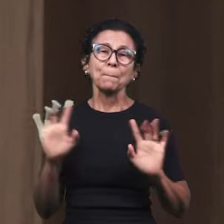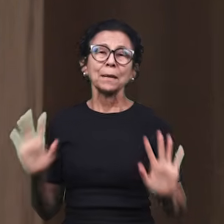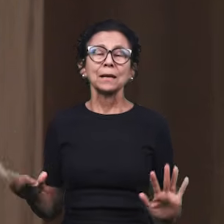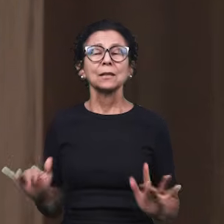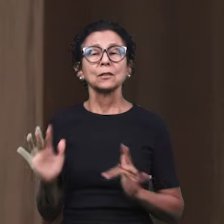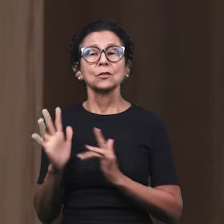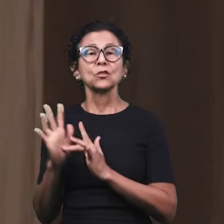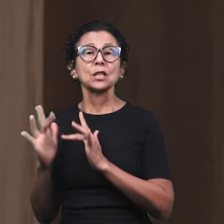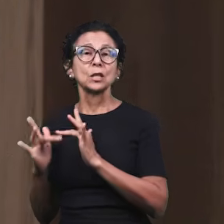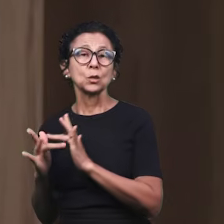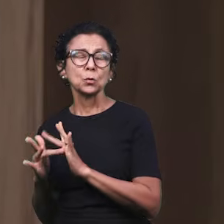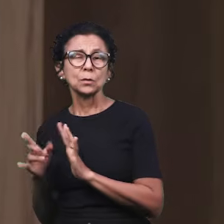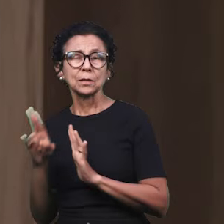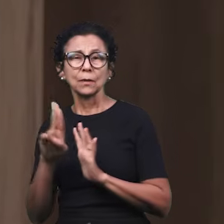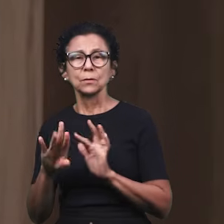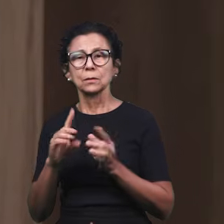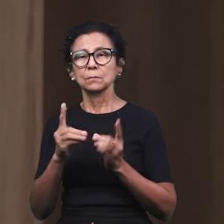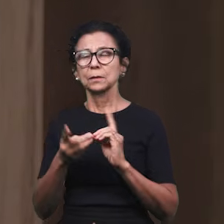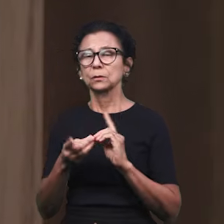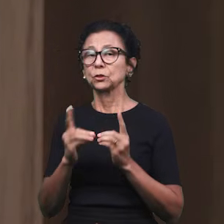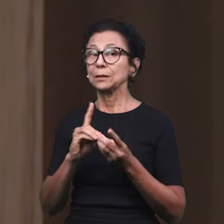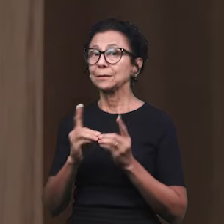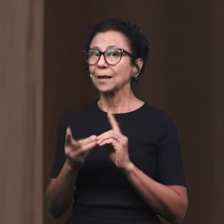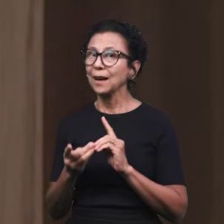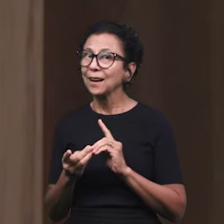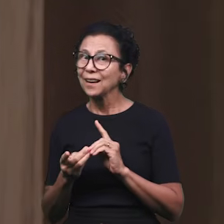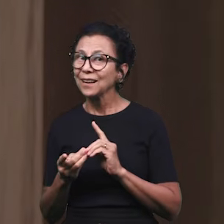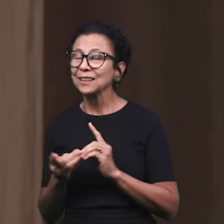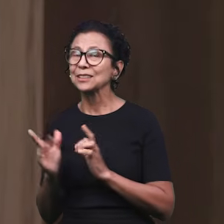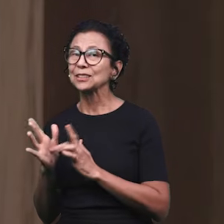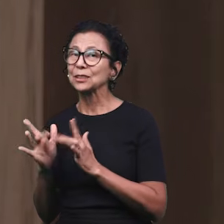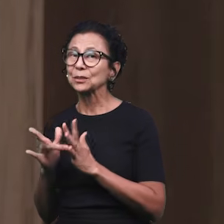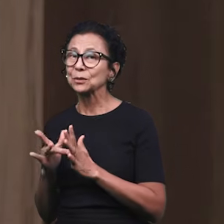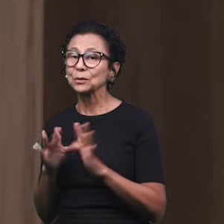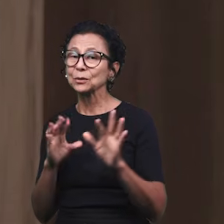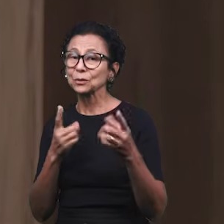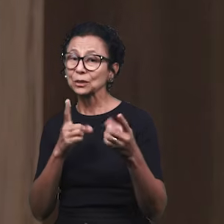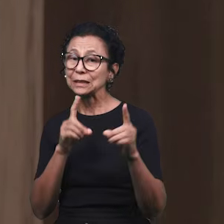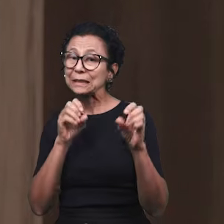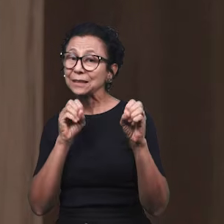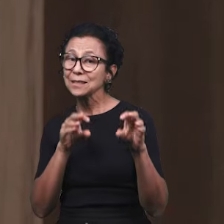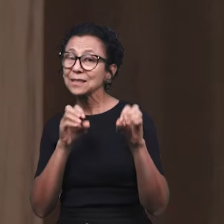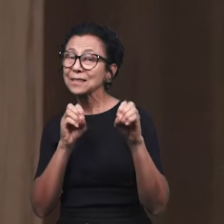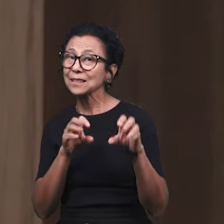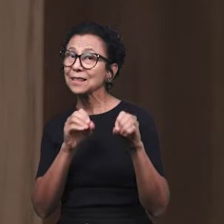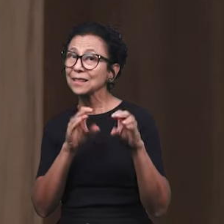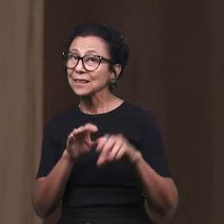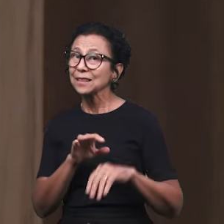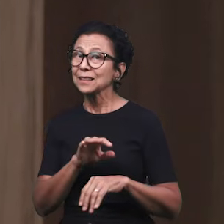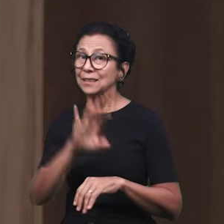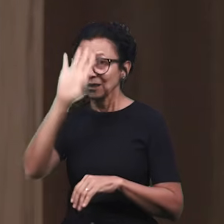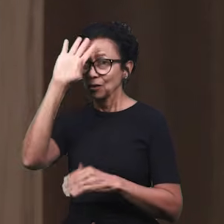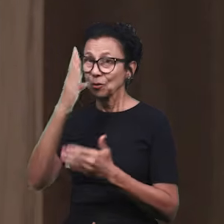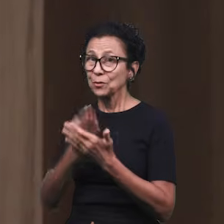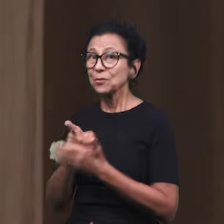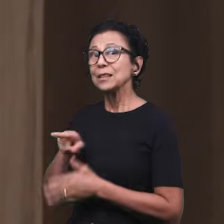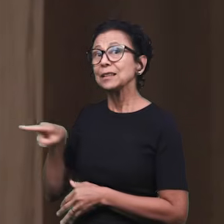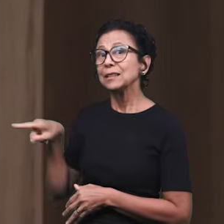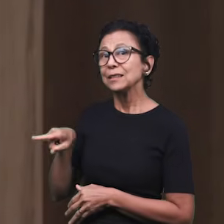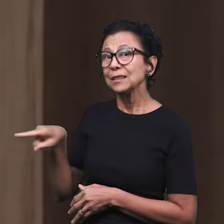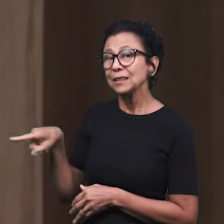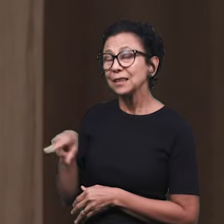era uma didática. O Senhor estava ensinando os discípulos a confiarem nele, apesar